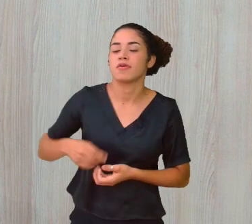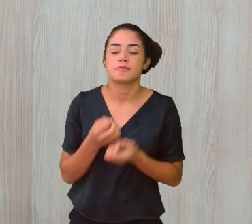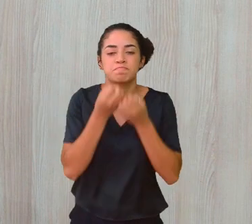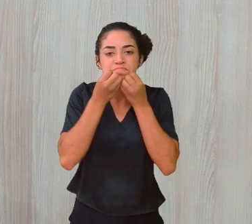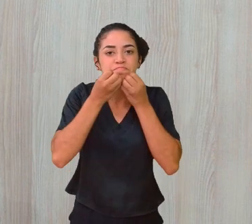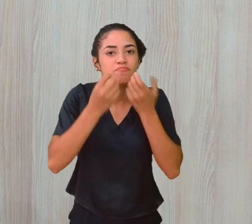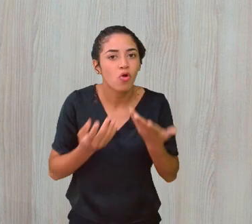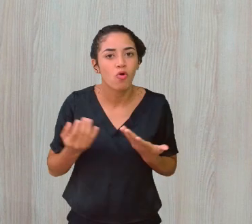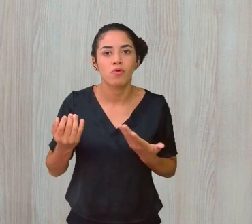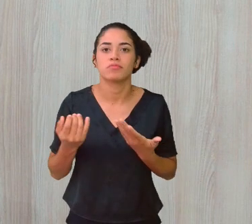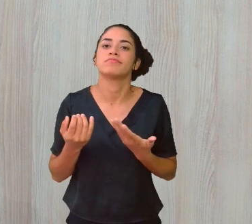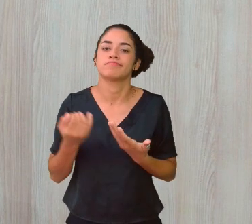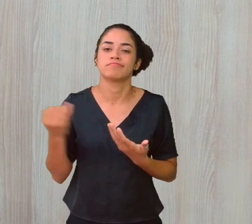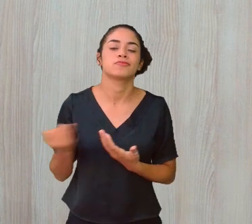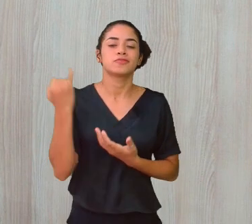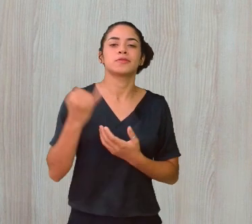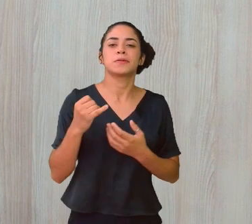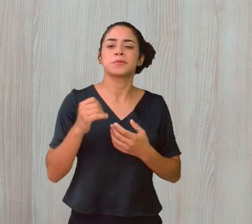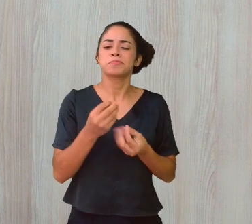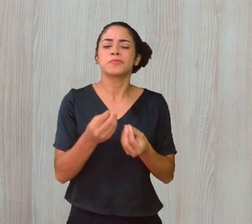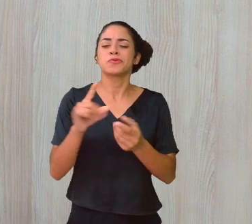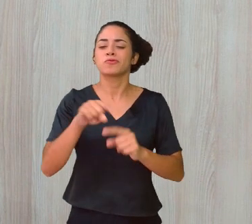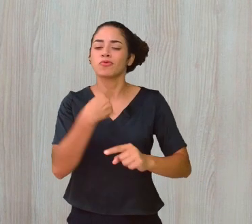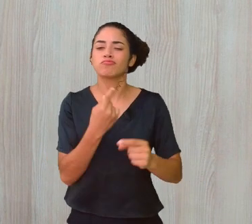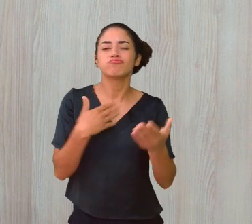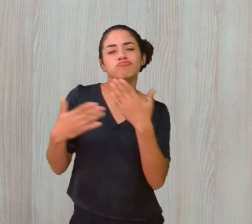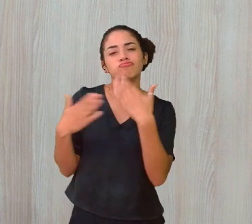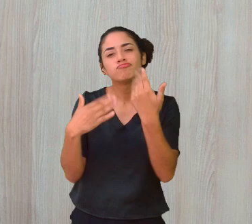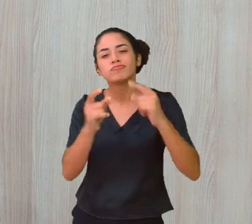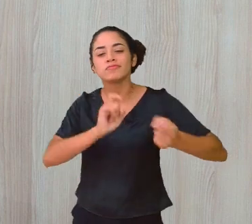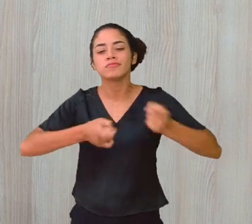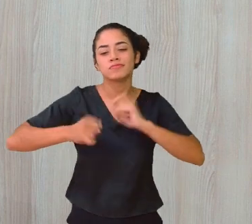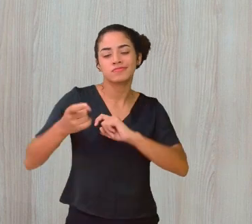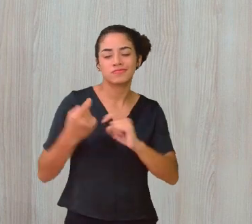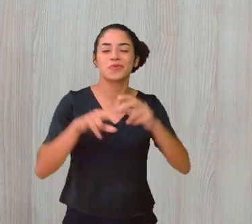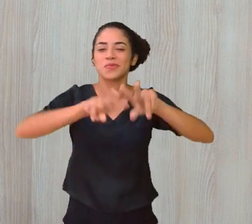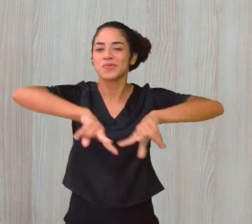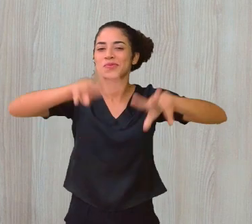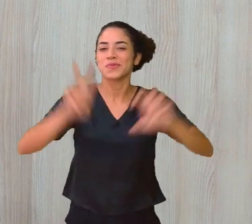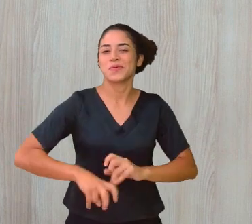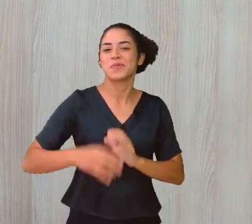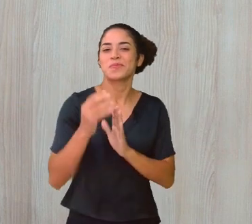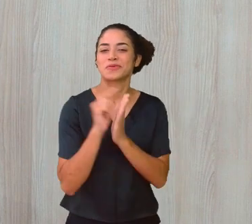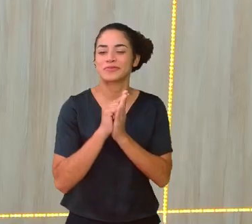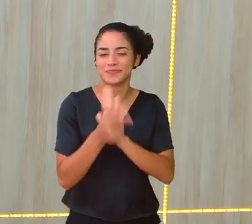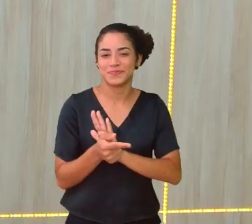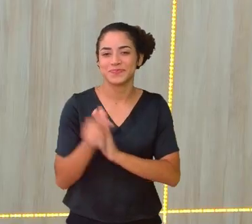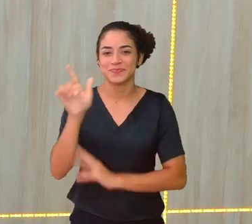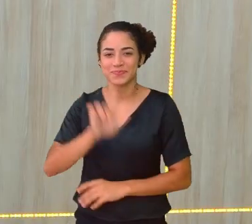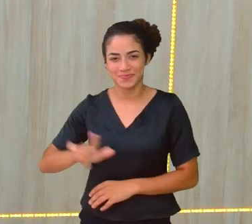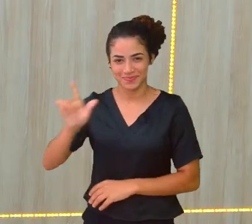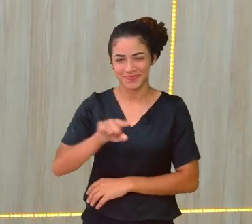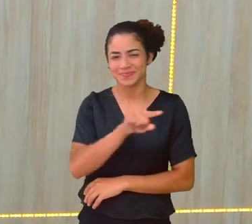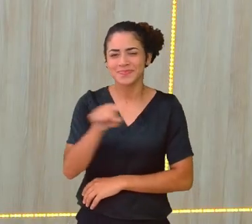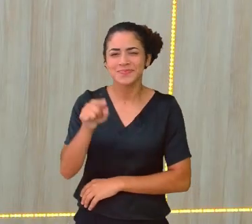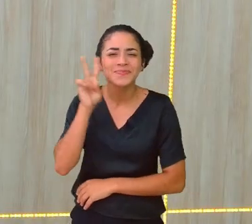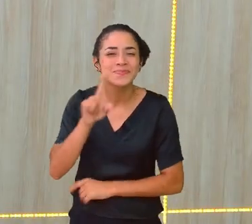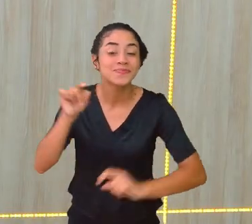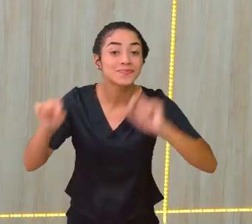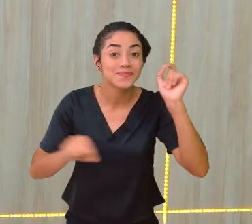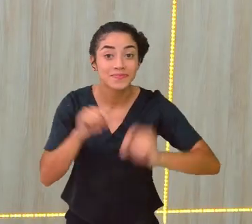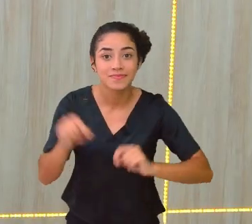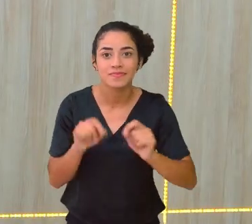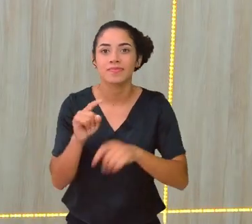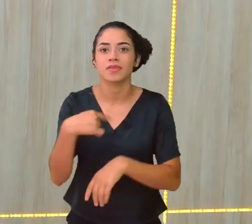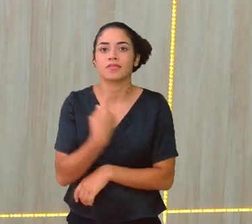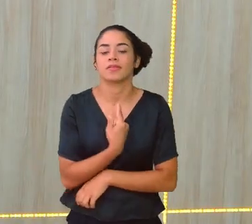gente ir dialogando sobre essa aula, né, professora Camille, sobre gêneros literários. Exatamente, e aí vocês lembrem-se que a gente